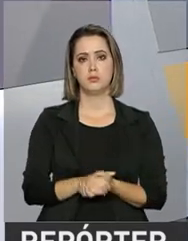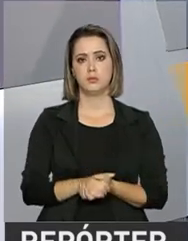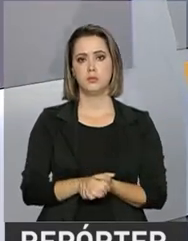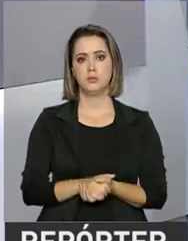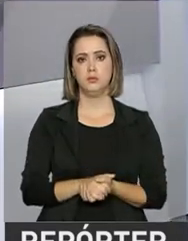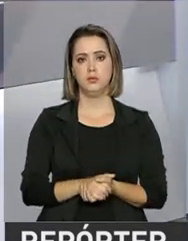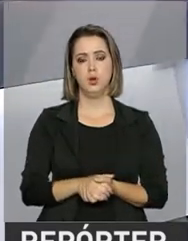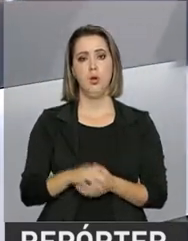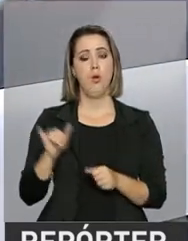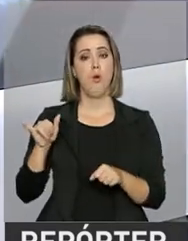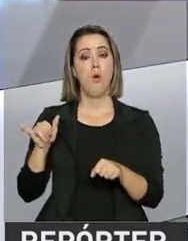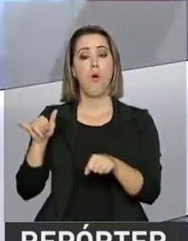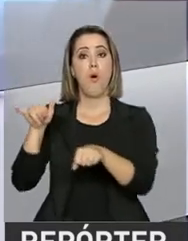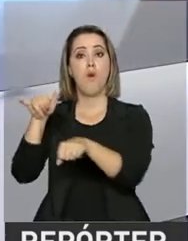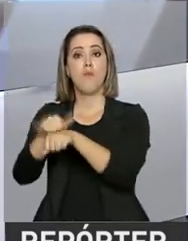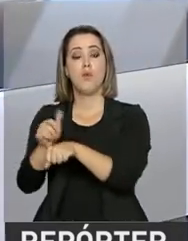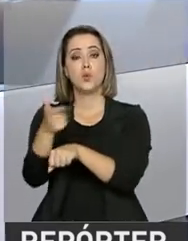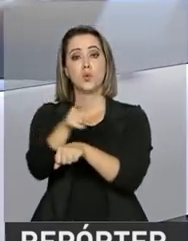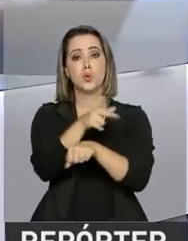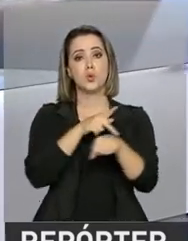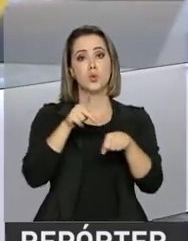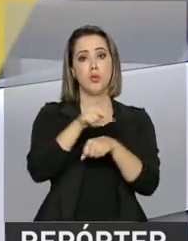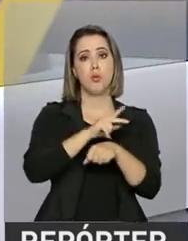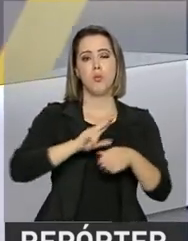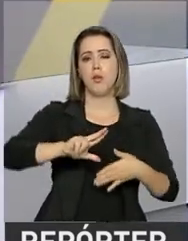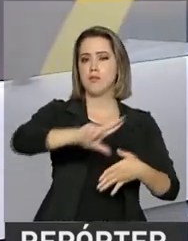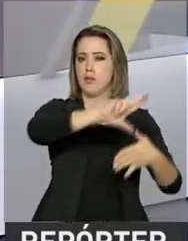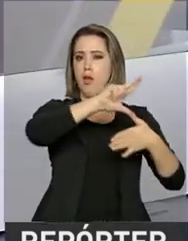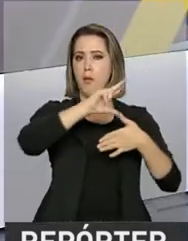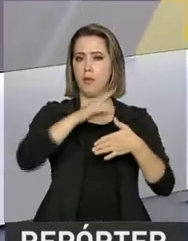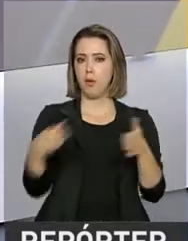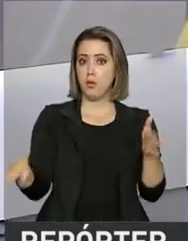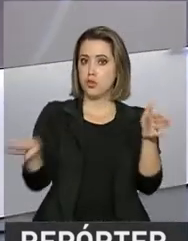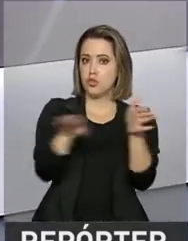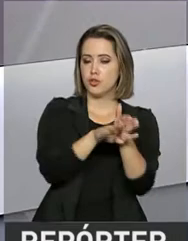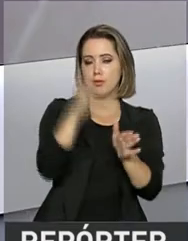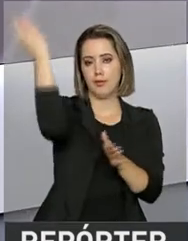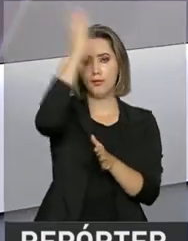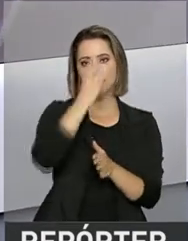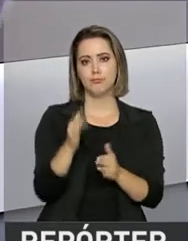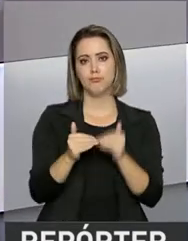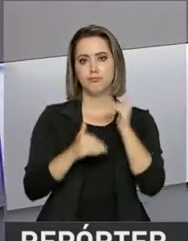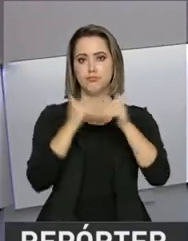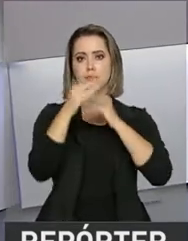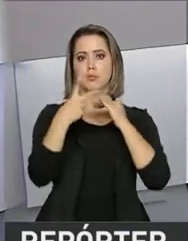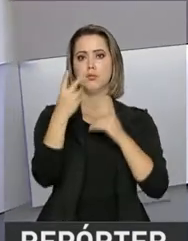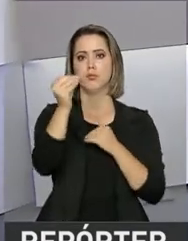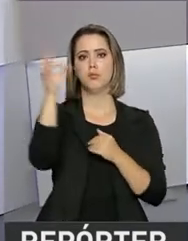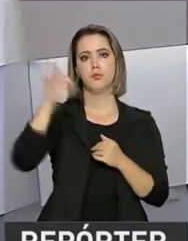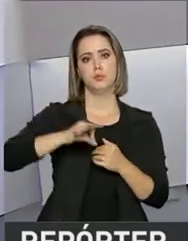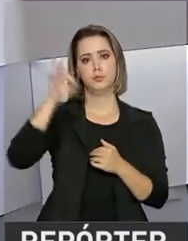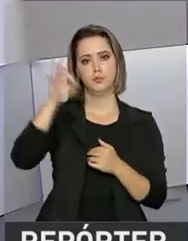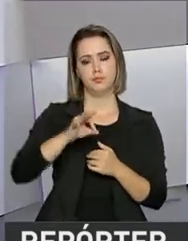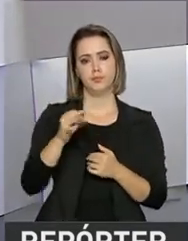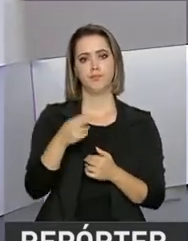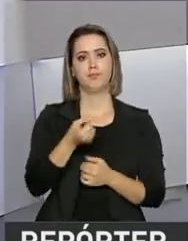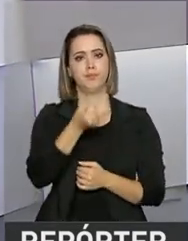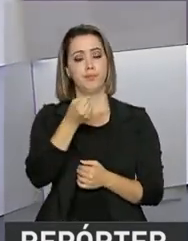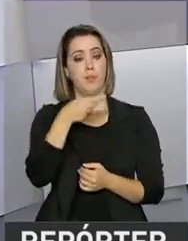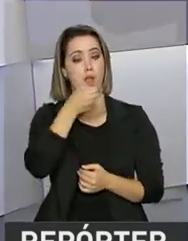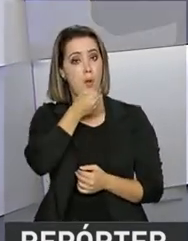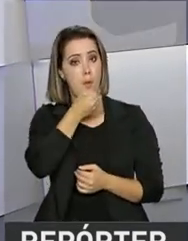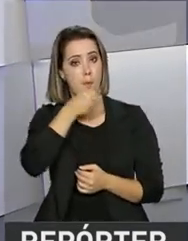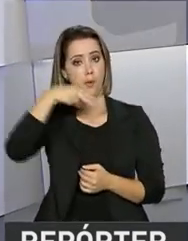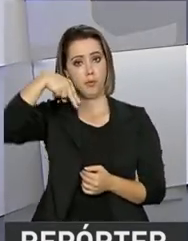vôos partindo de outros países da américa latina diretos para o brasil cresceram mais de 20% sobre